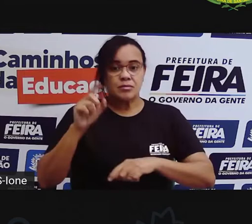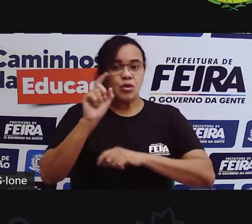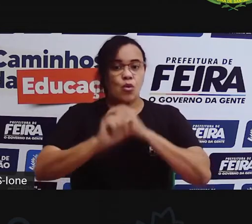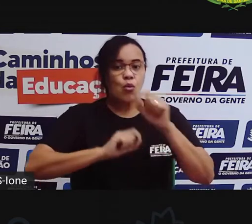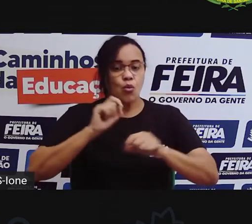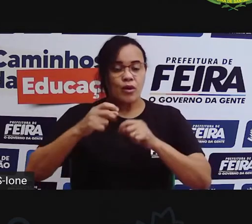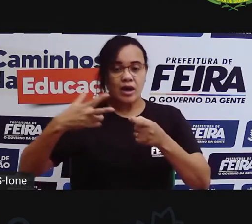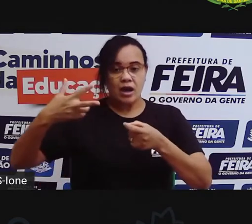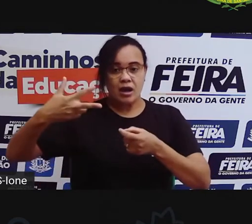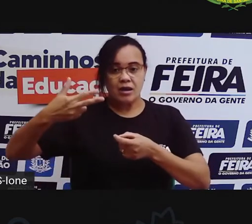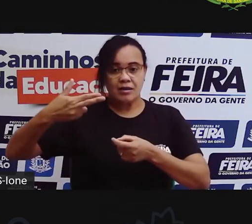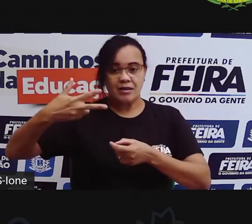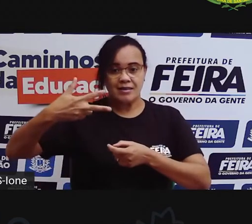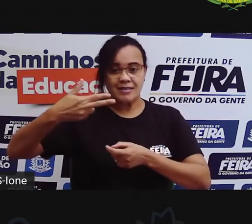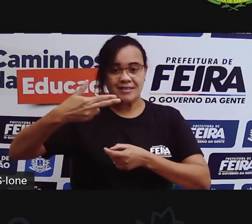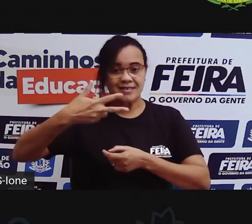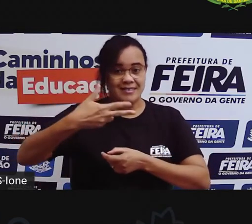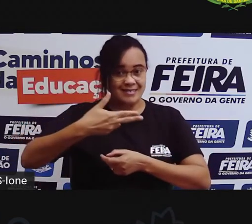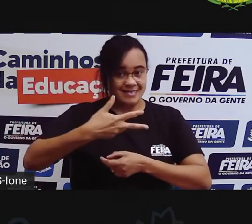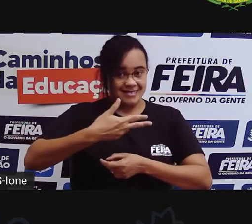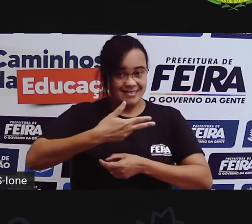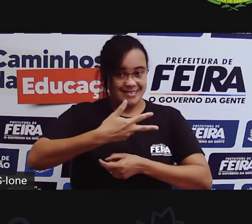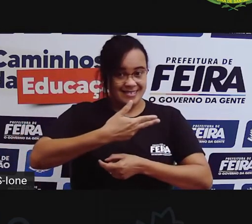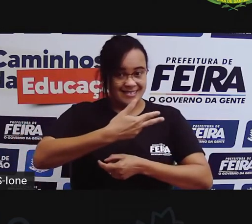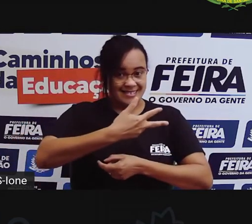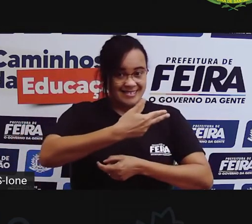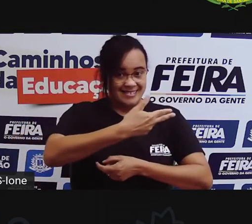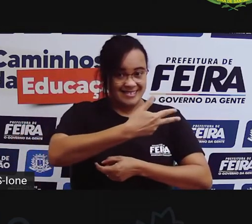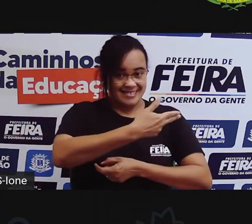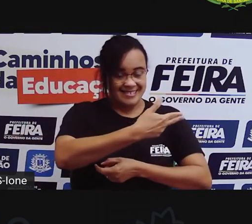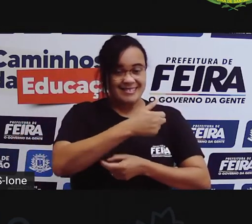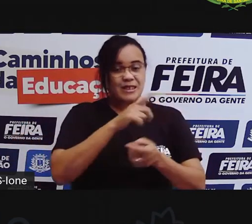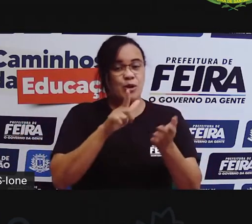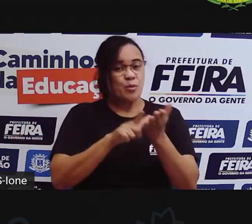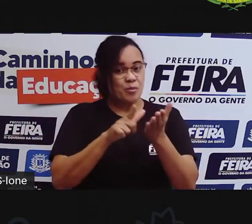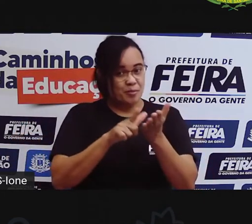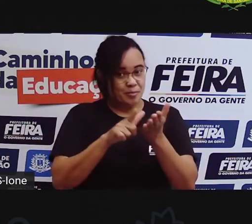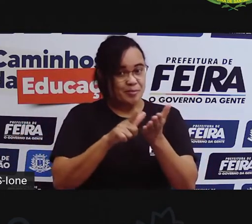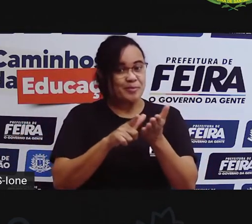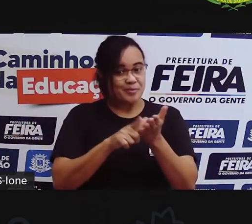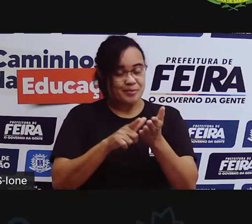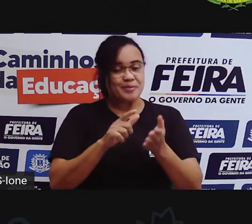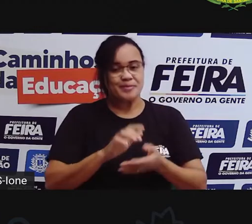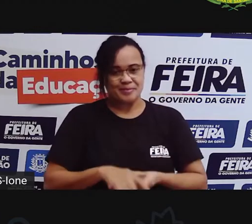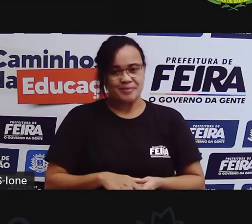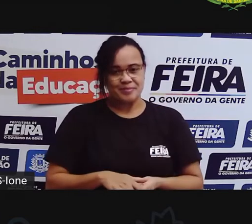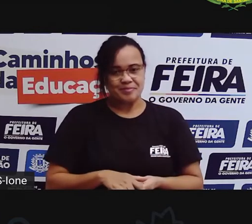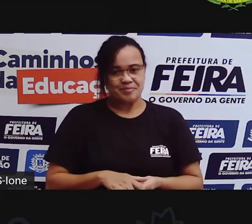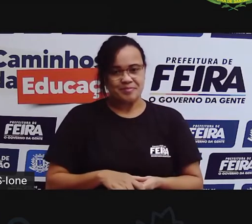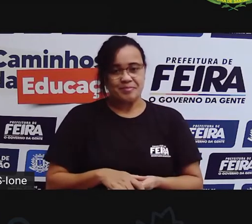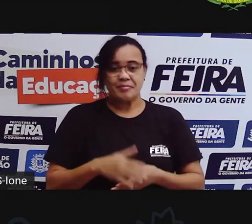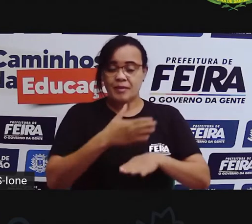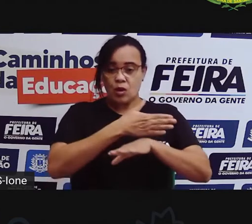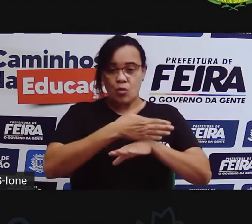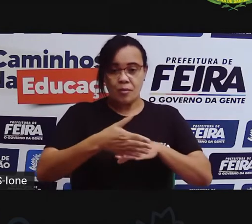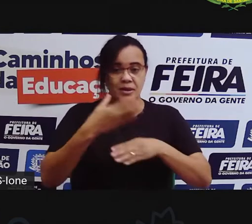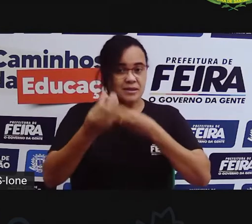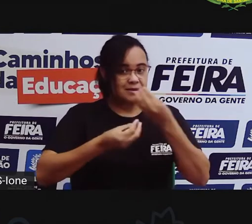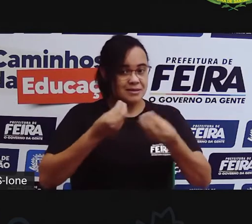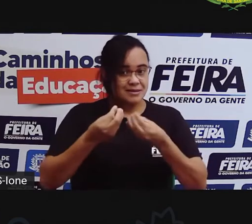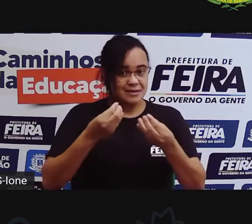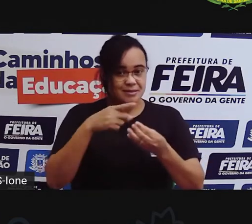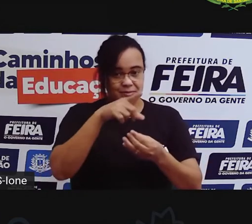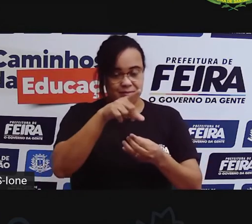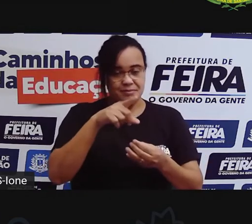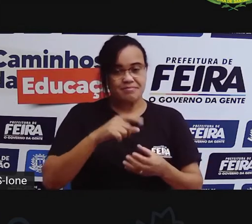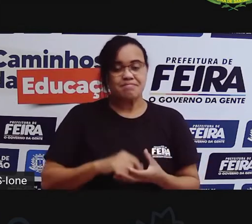tesoura. Olha só, para recortar o papel crepom. Então vamos começar por ele. Então vocês